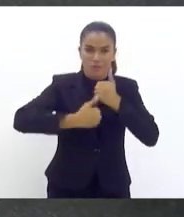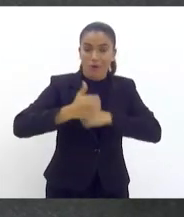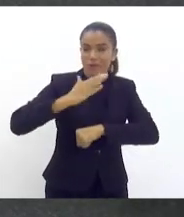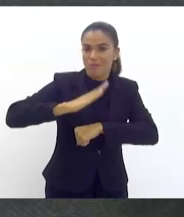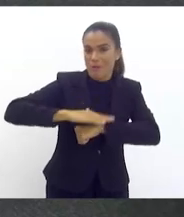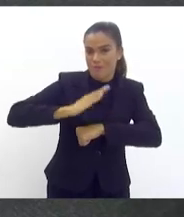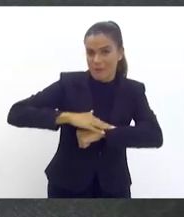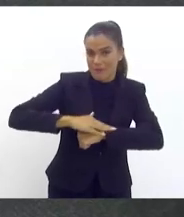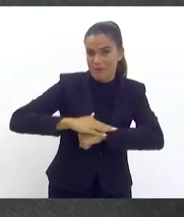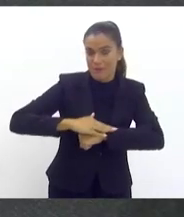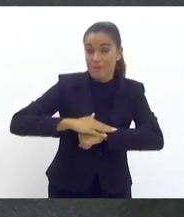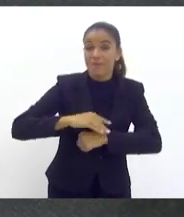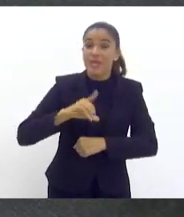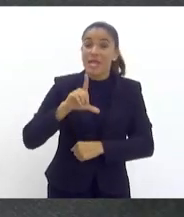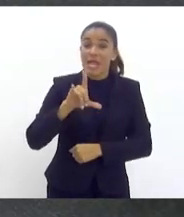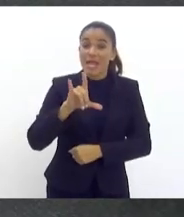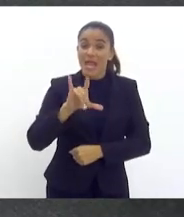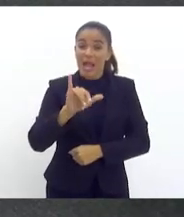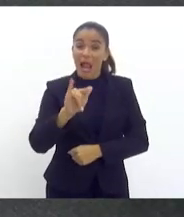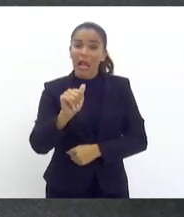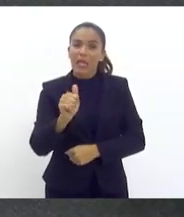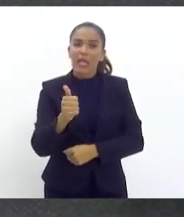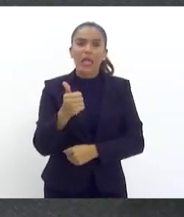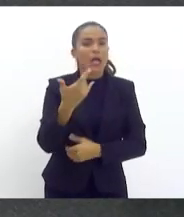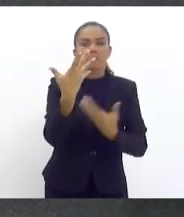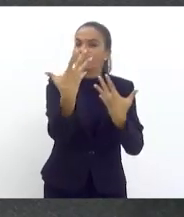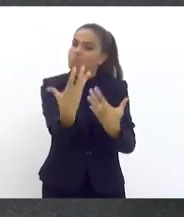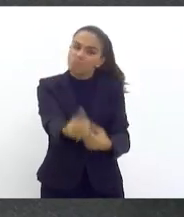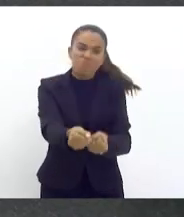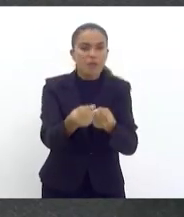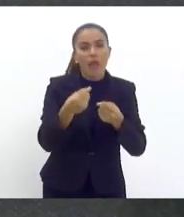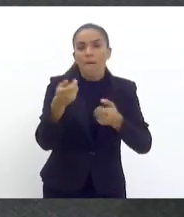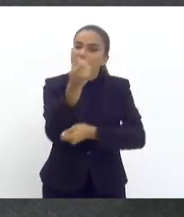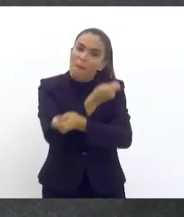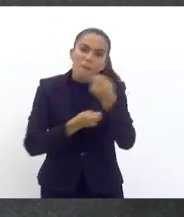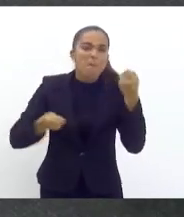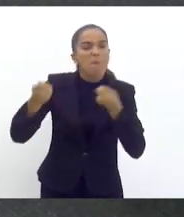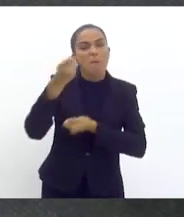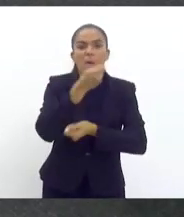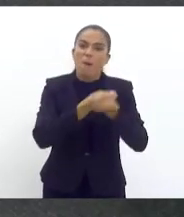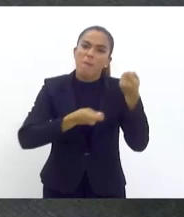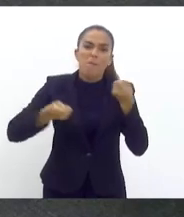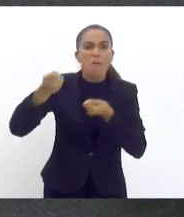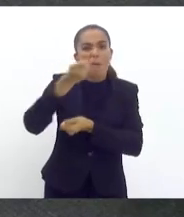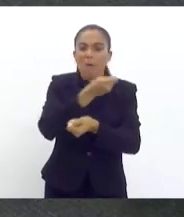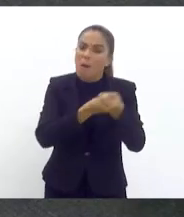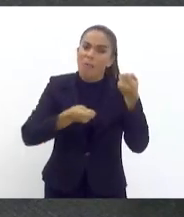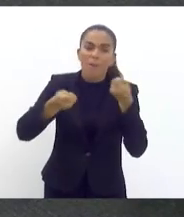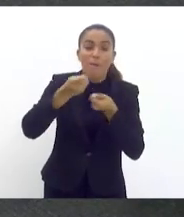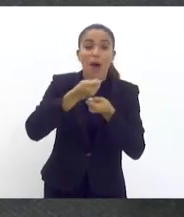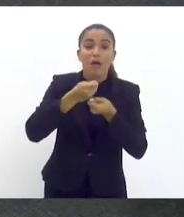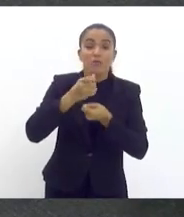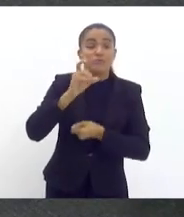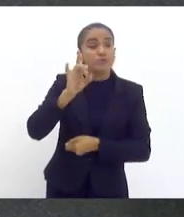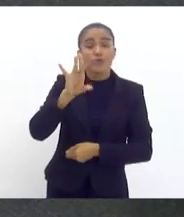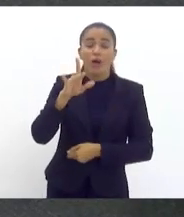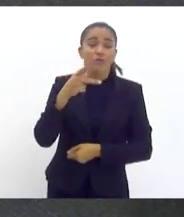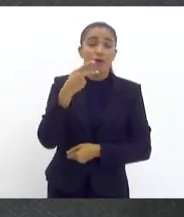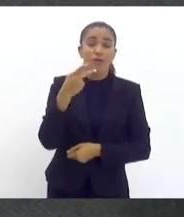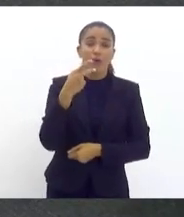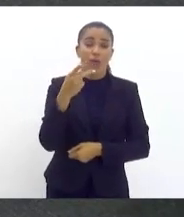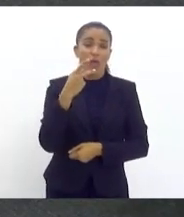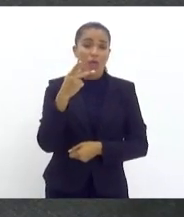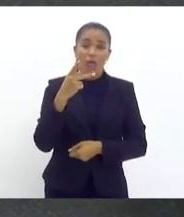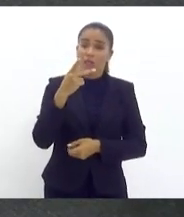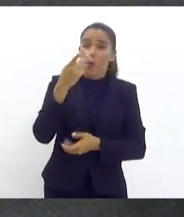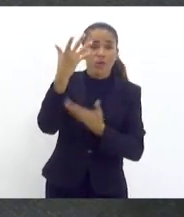momento, e a Liga criando subterfúgios, argumentações onde só se enquadravam os